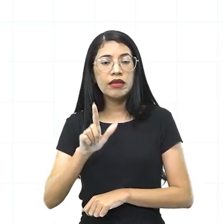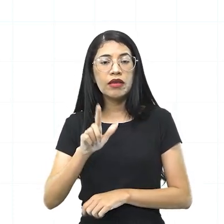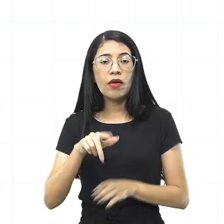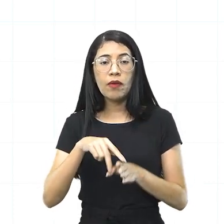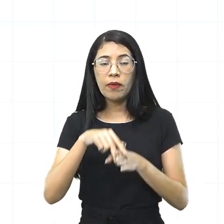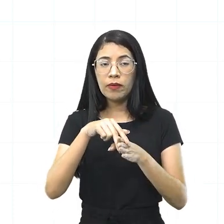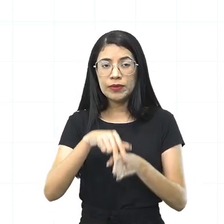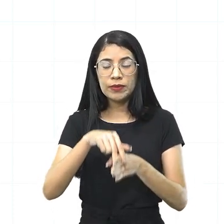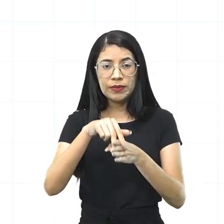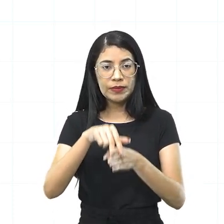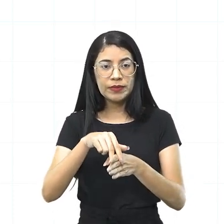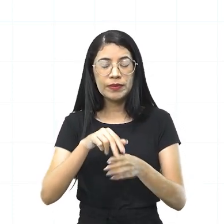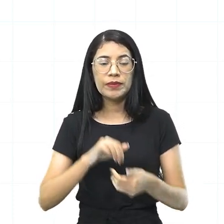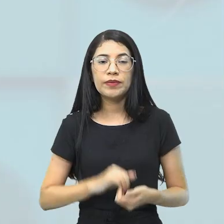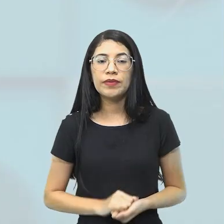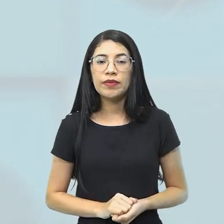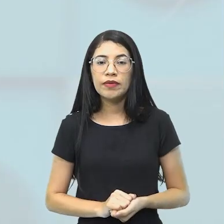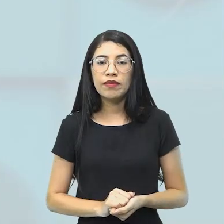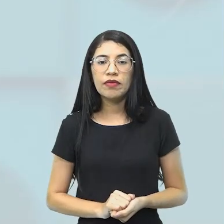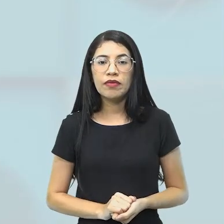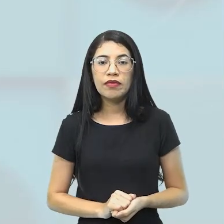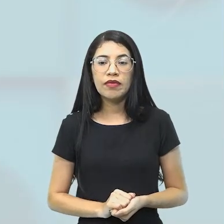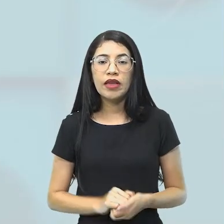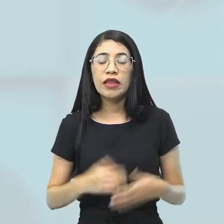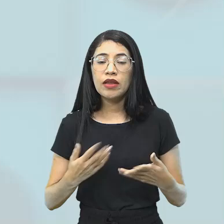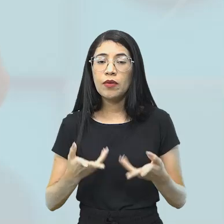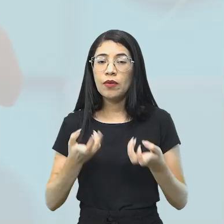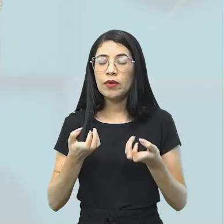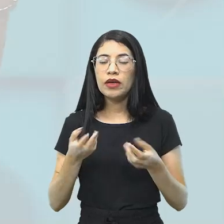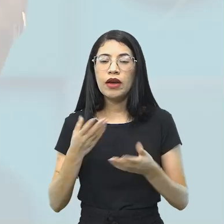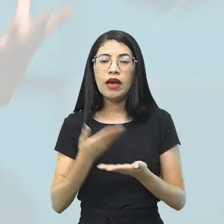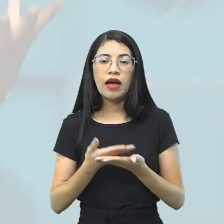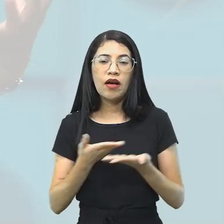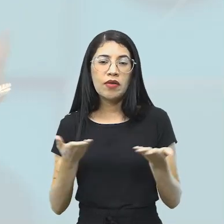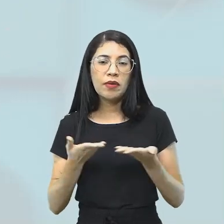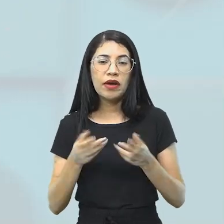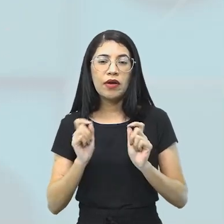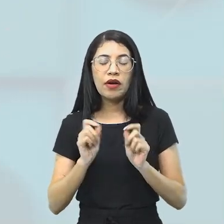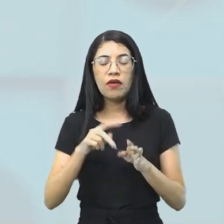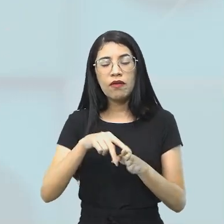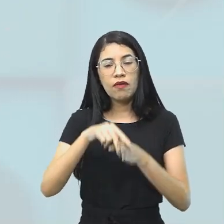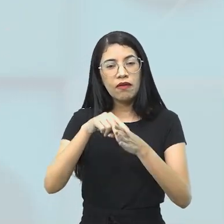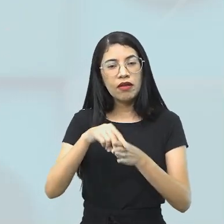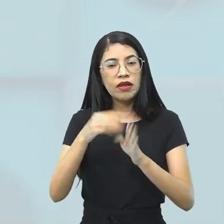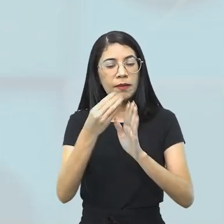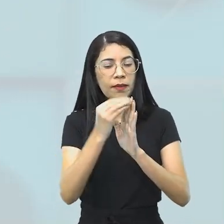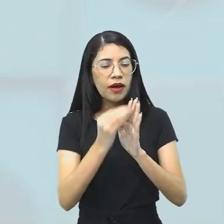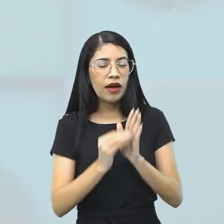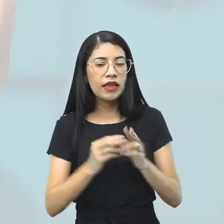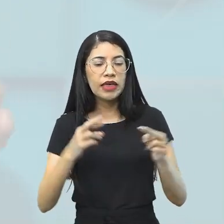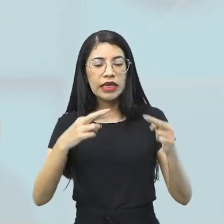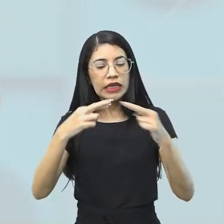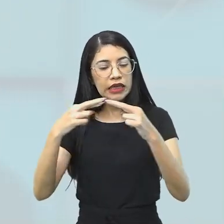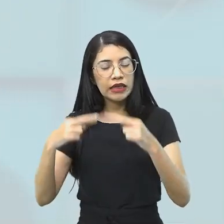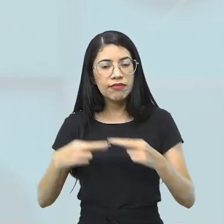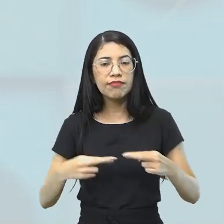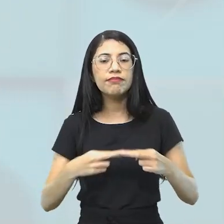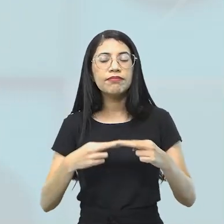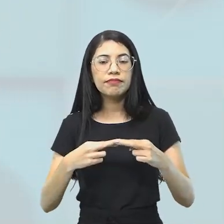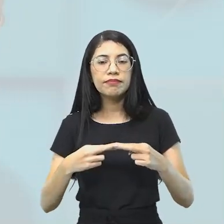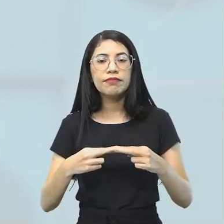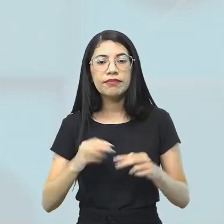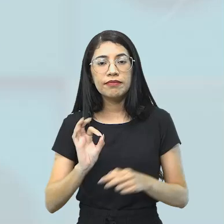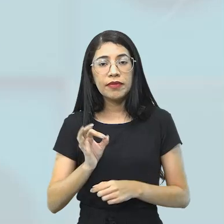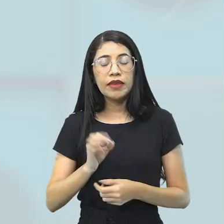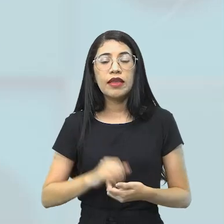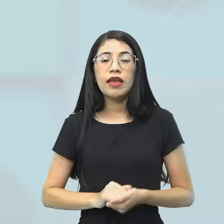literatura em cordel, tá? Então a gente viu que o cordel vai trazer o quê? Rimas,